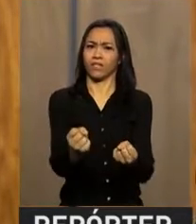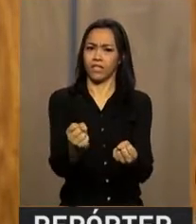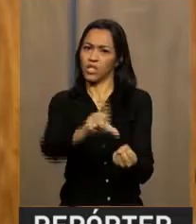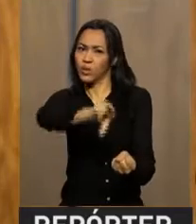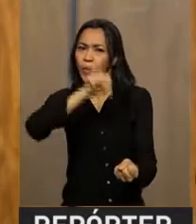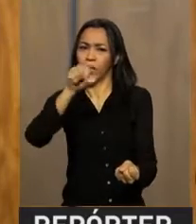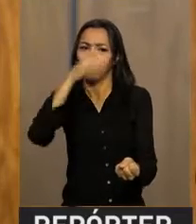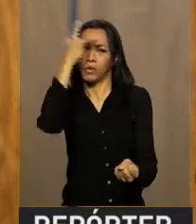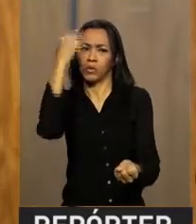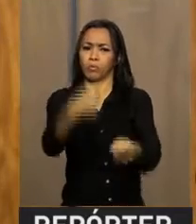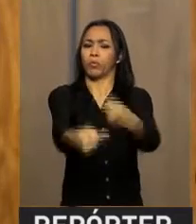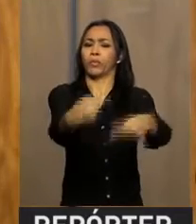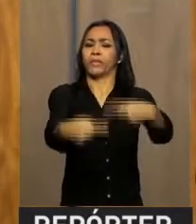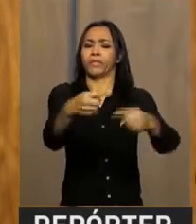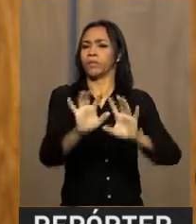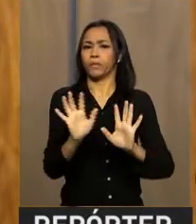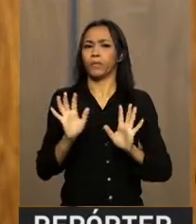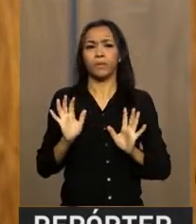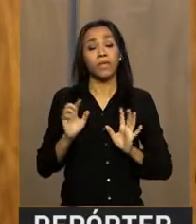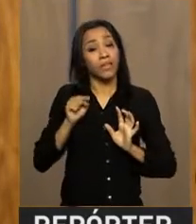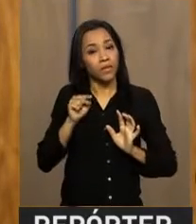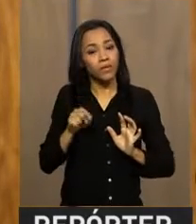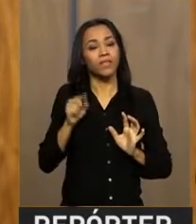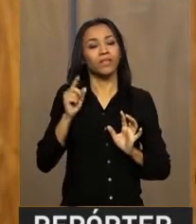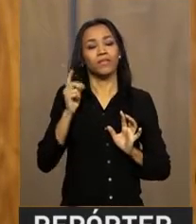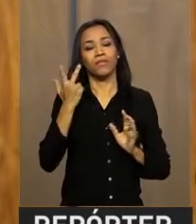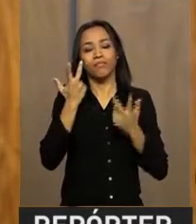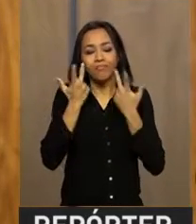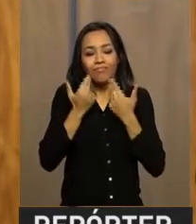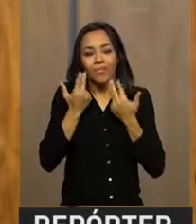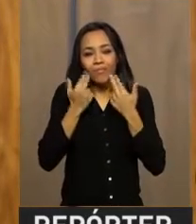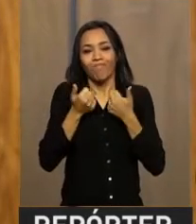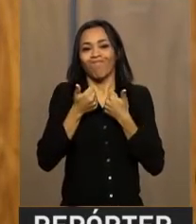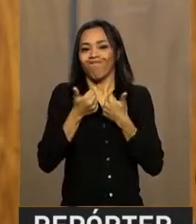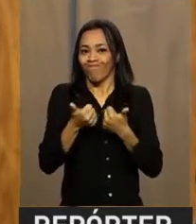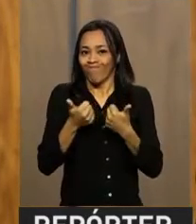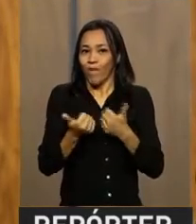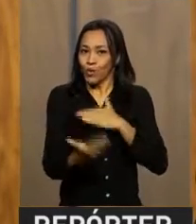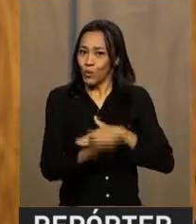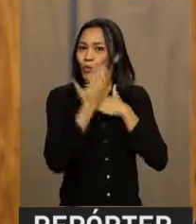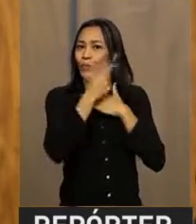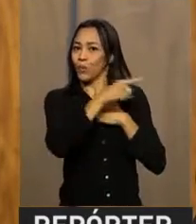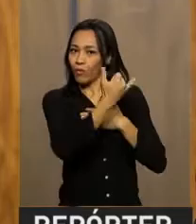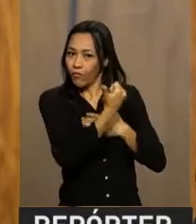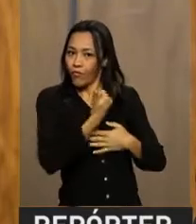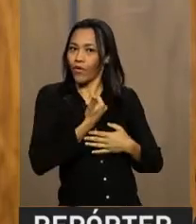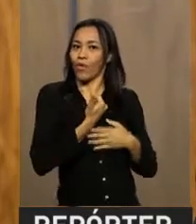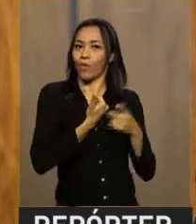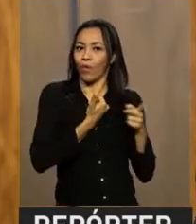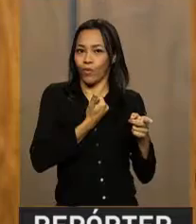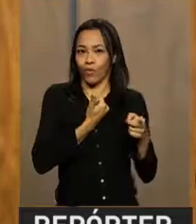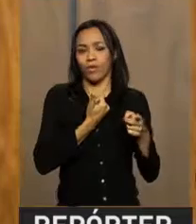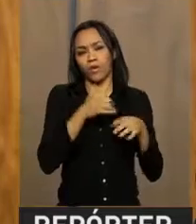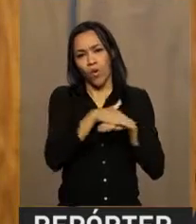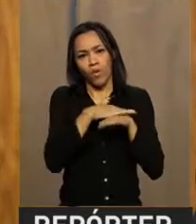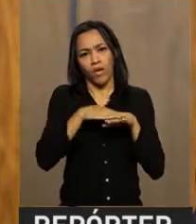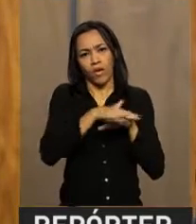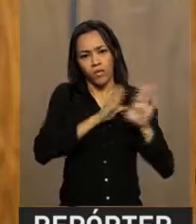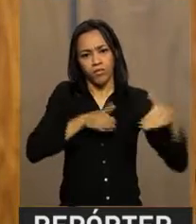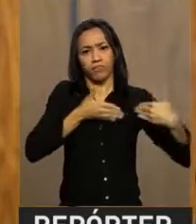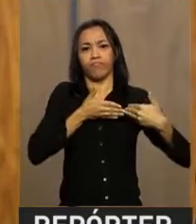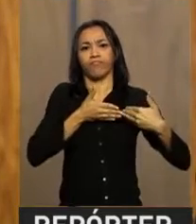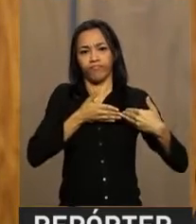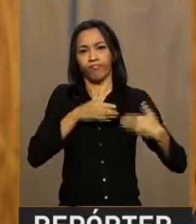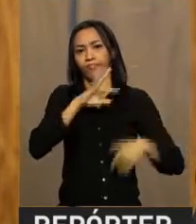Então, esse é um ponto muito tranquilo, que inclusive ajudou muito na minha conversa com o presidente Michel